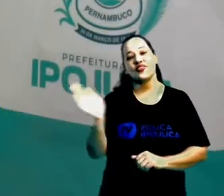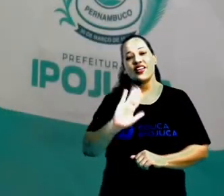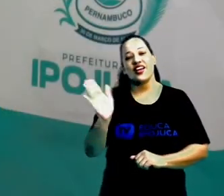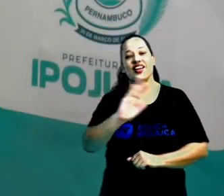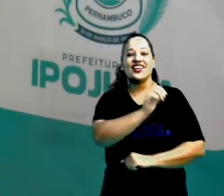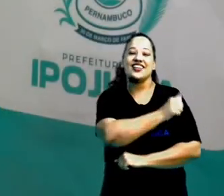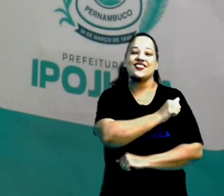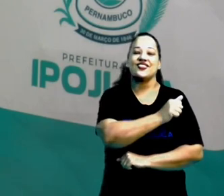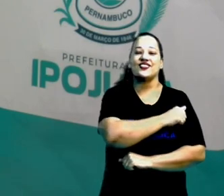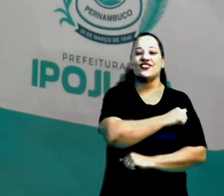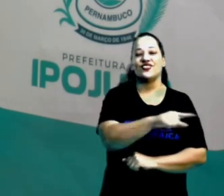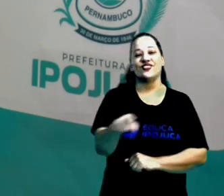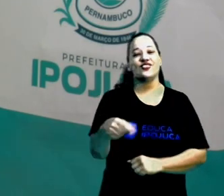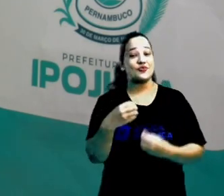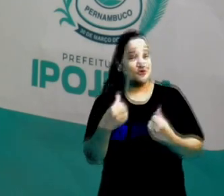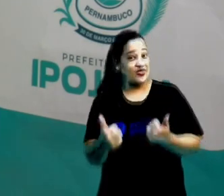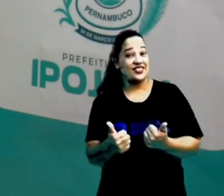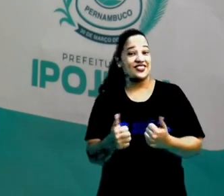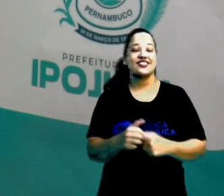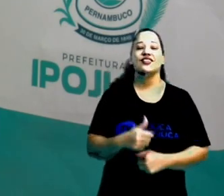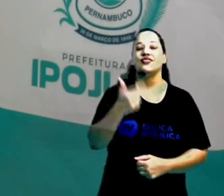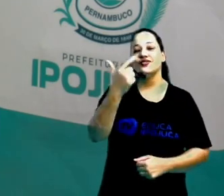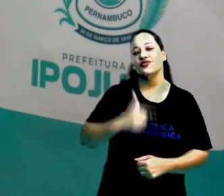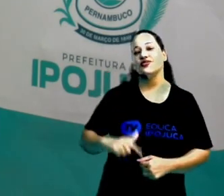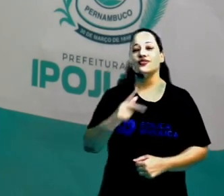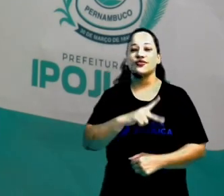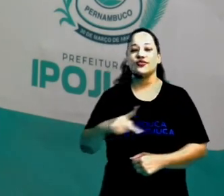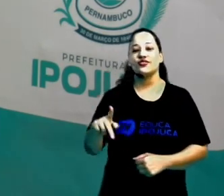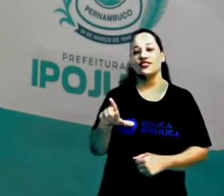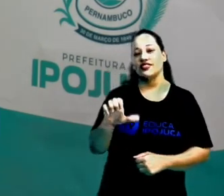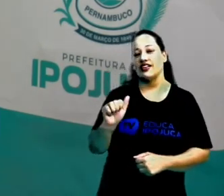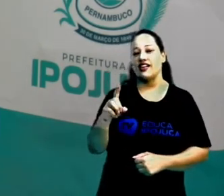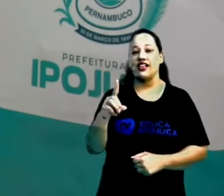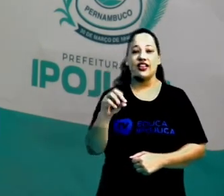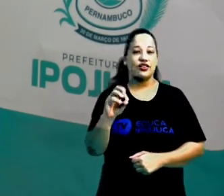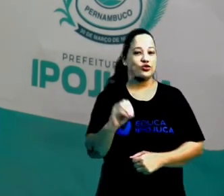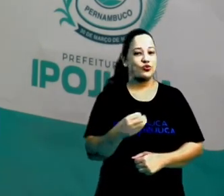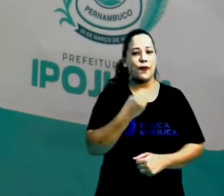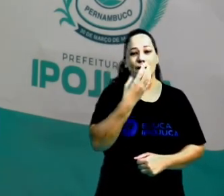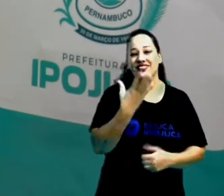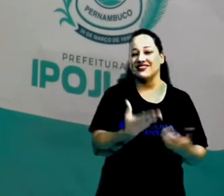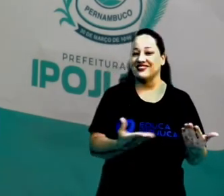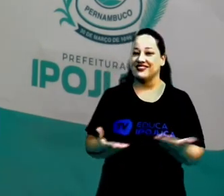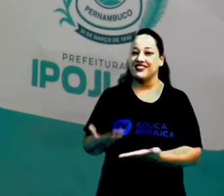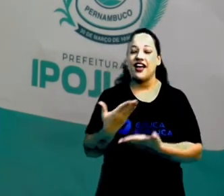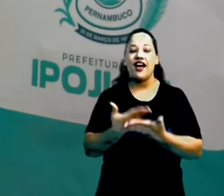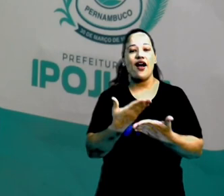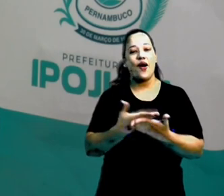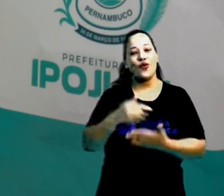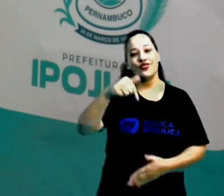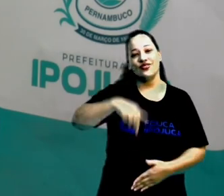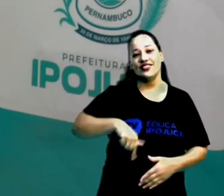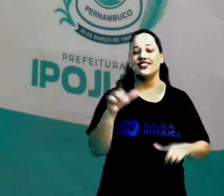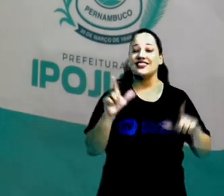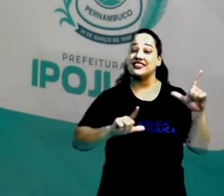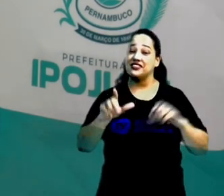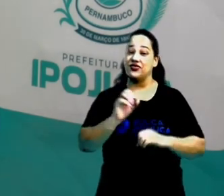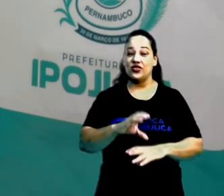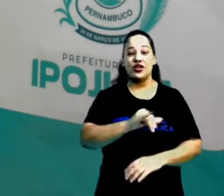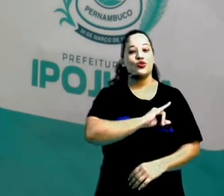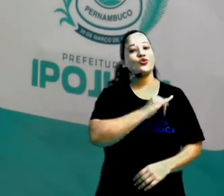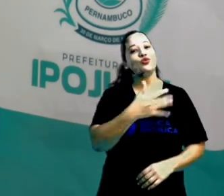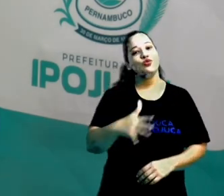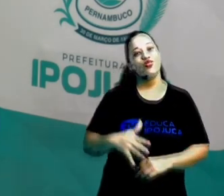Hello, students! Como vocês estão? Aqui é o Teacher Leandro e sejam bem-vindos a mais uma aula aqui da TV